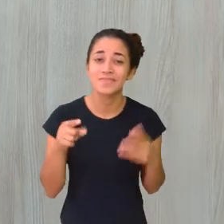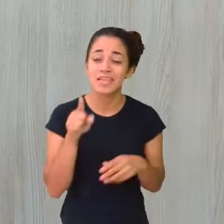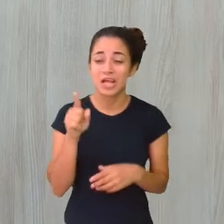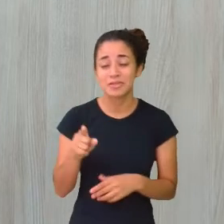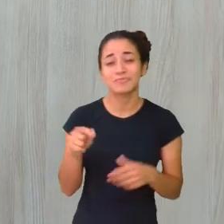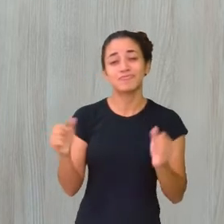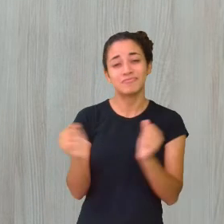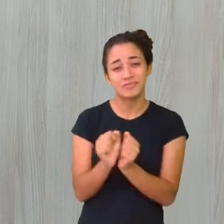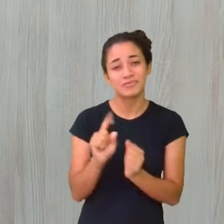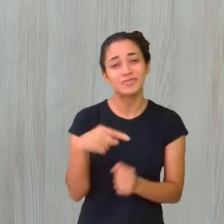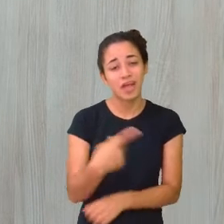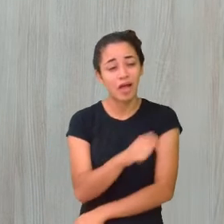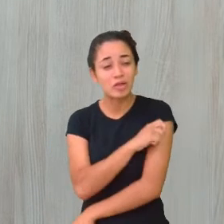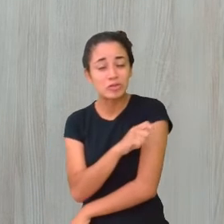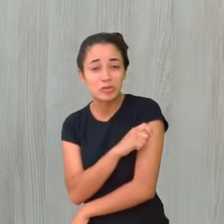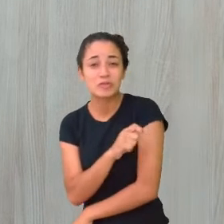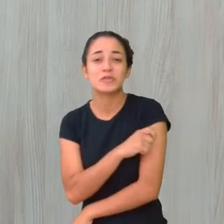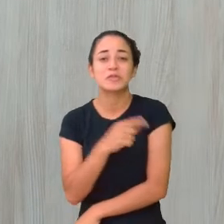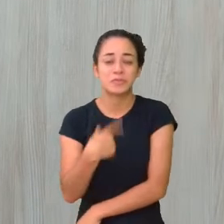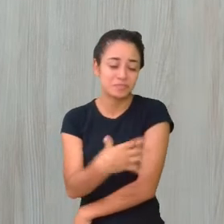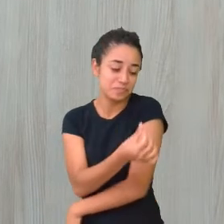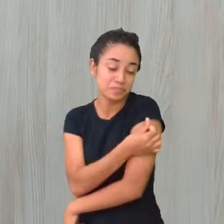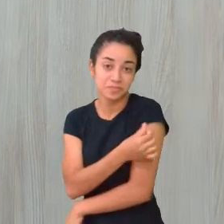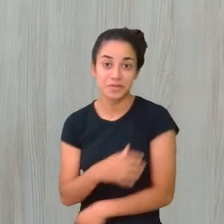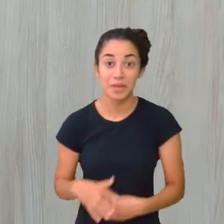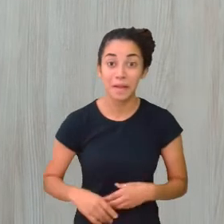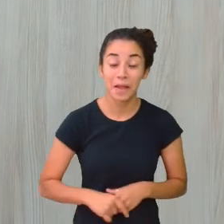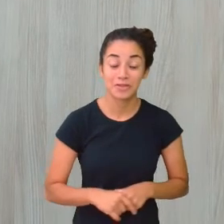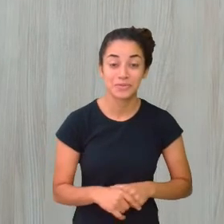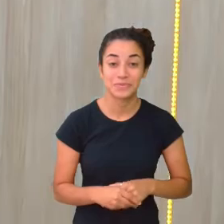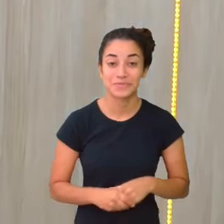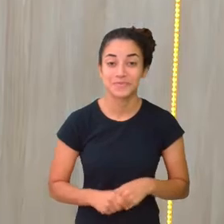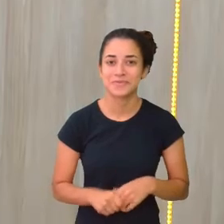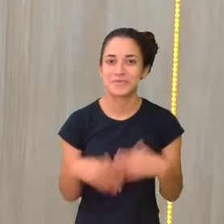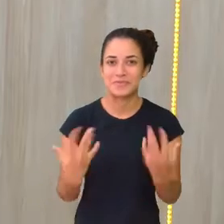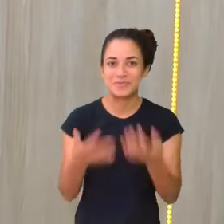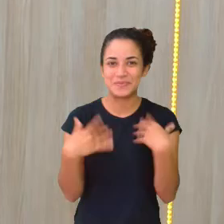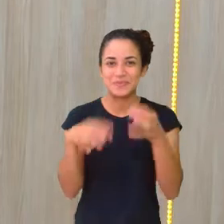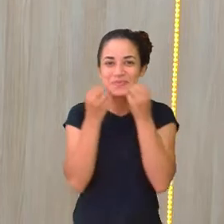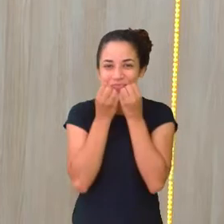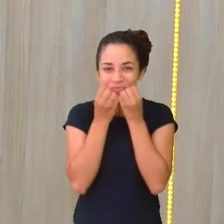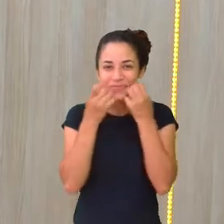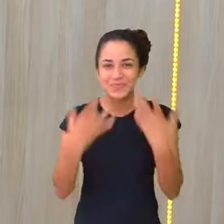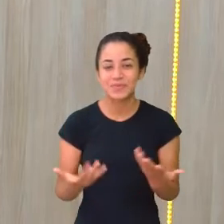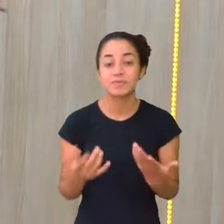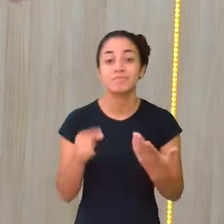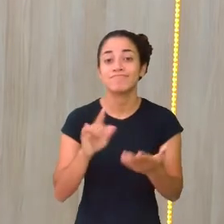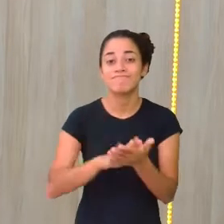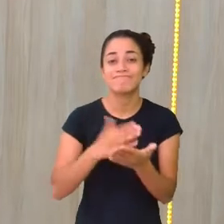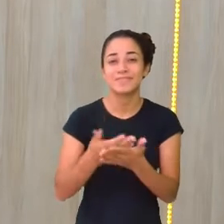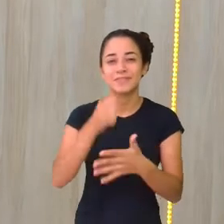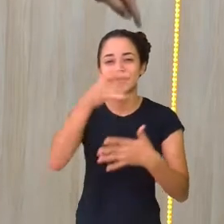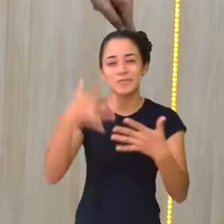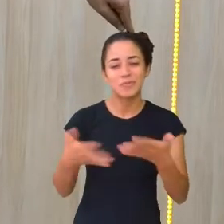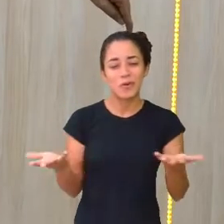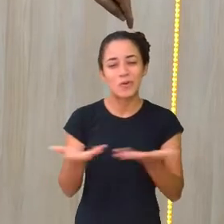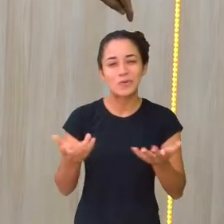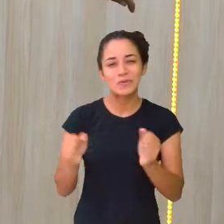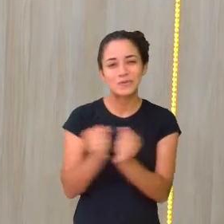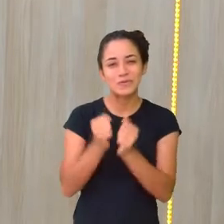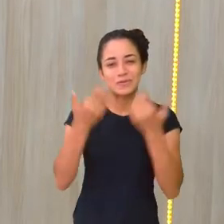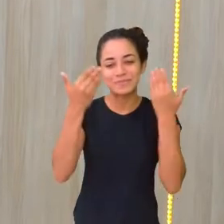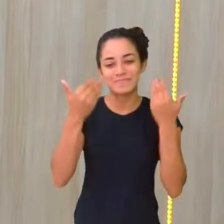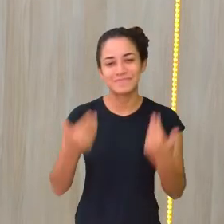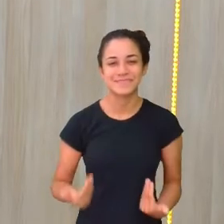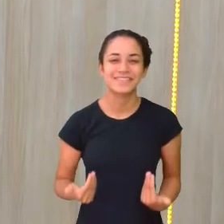coisa nossos boa. Alunos e alunas do sexto ano. Eita, coisa Vamos juntos boa. Nessa. Será que eu falei em intérprete de Libras? Quem está com a gente hoje aqui, ó, olha ela